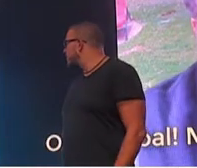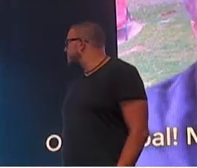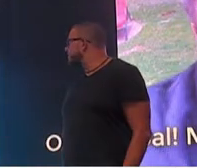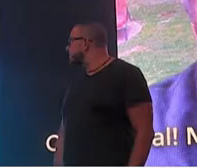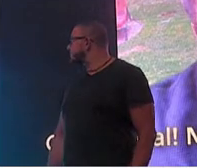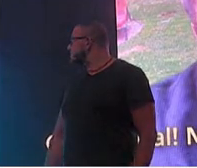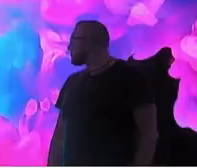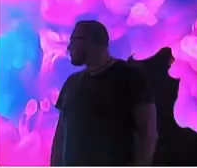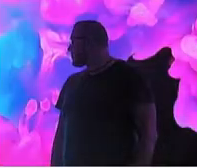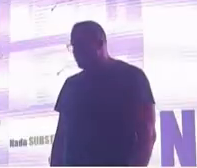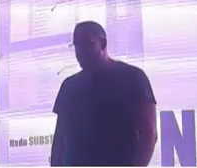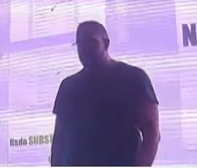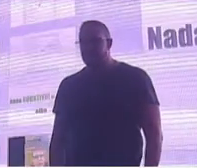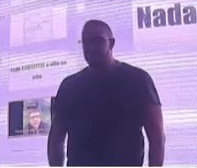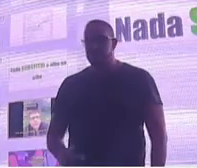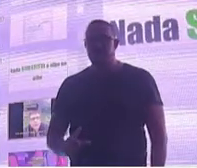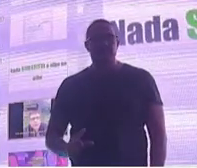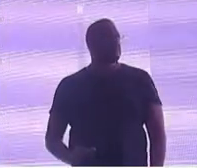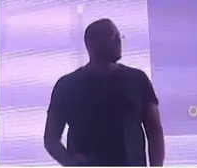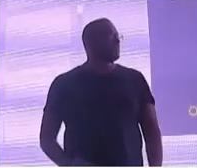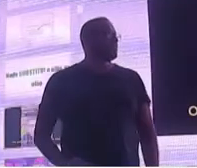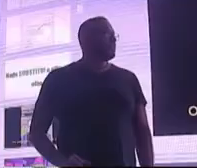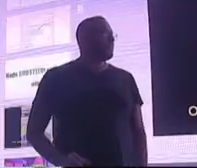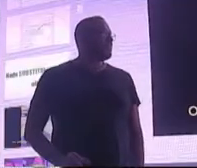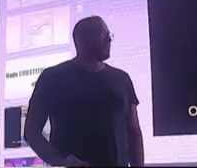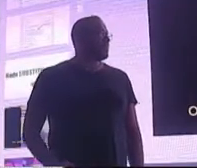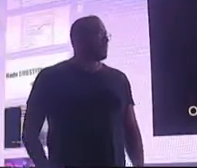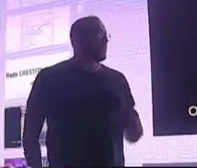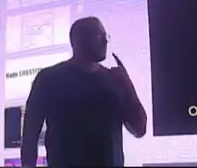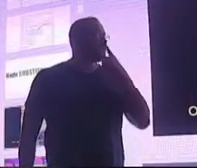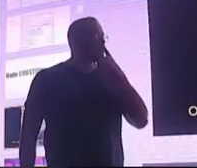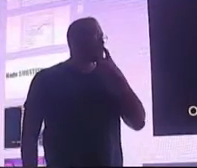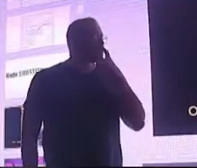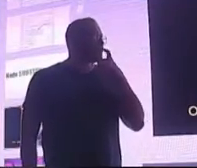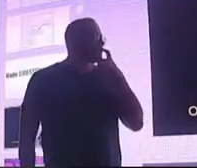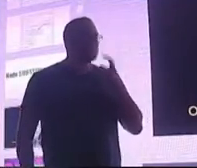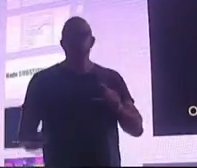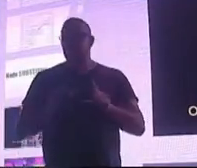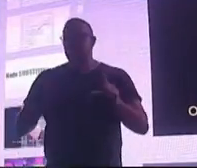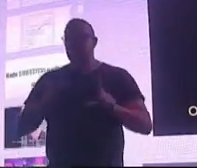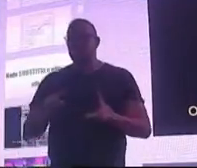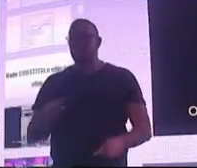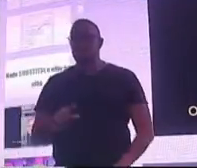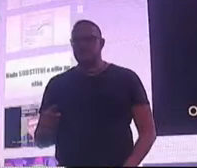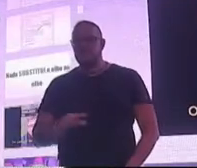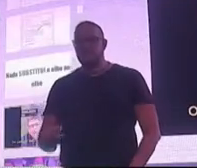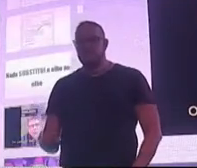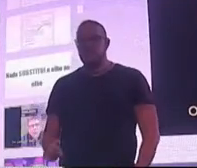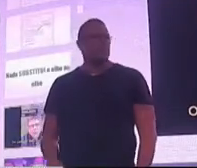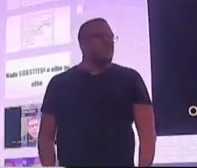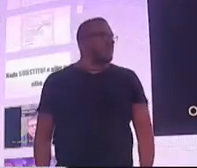Opa, deixa eu só colocar. Está no mute no meu computador aqui. Espera aí. Pronto.